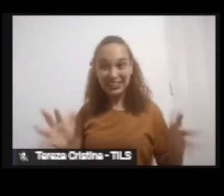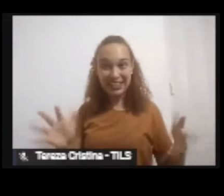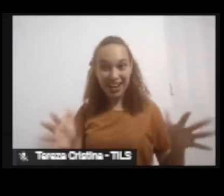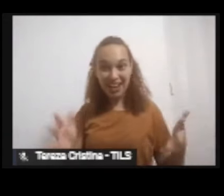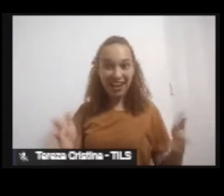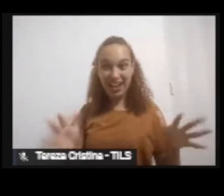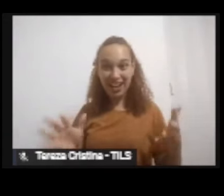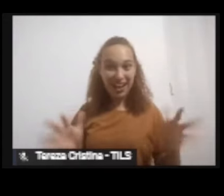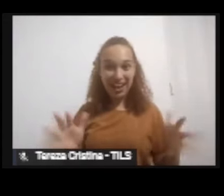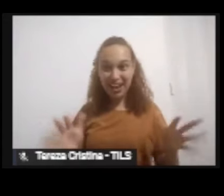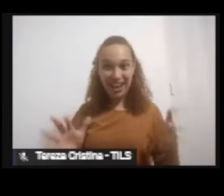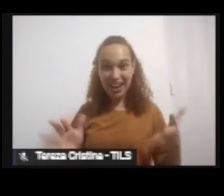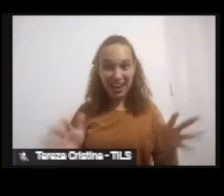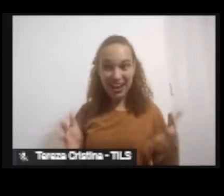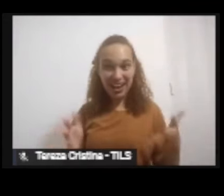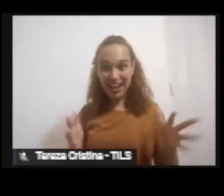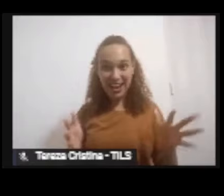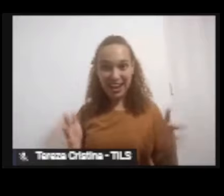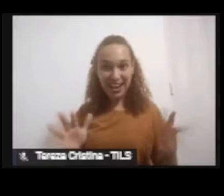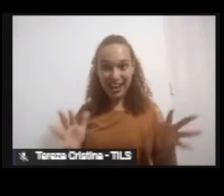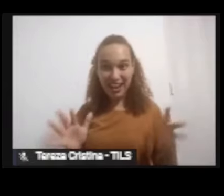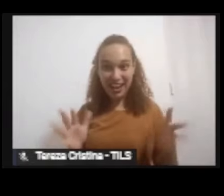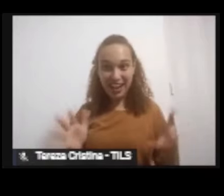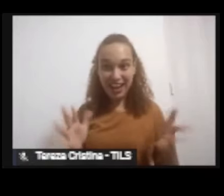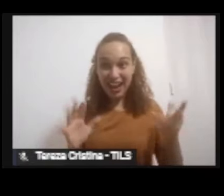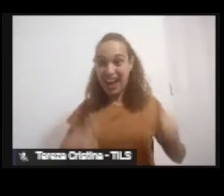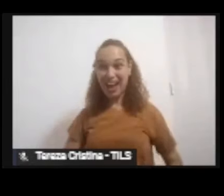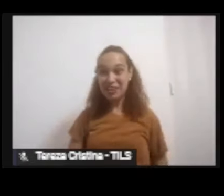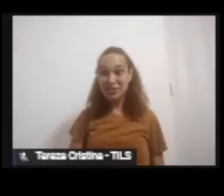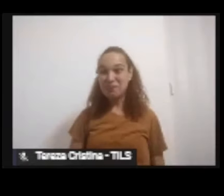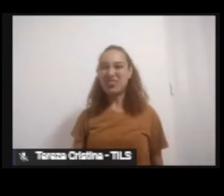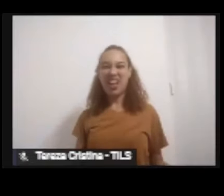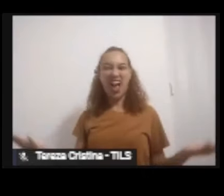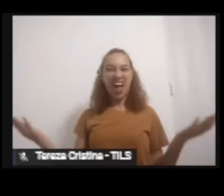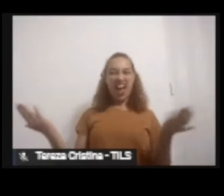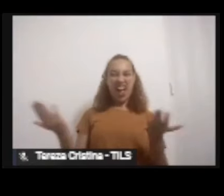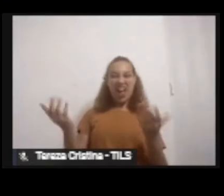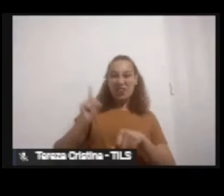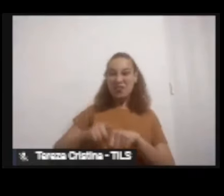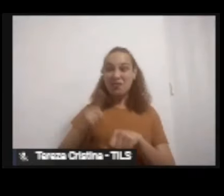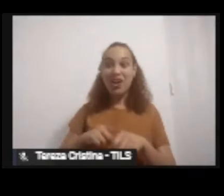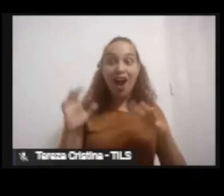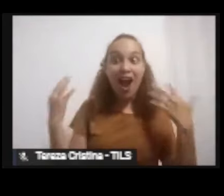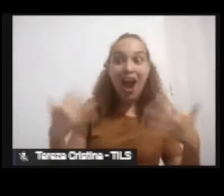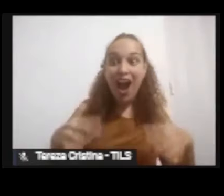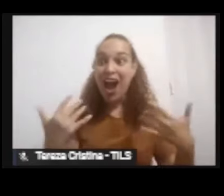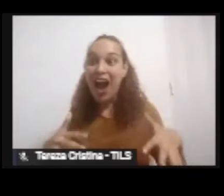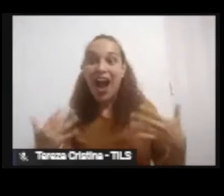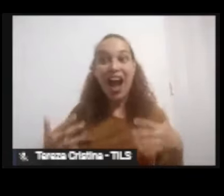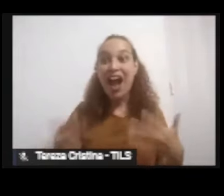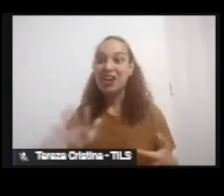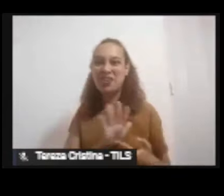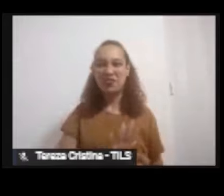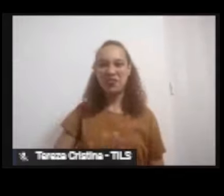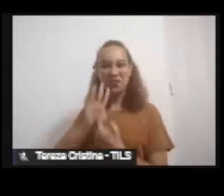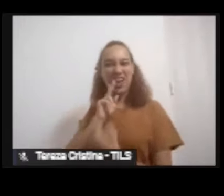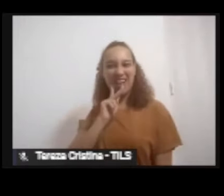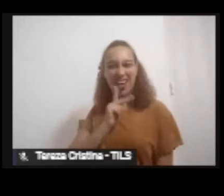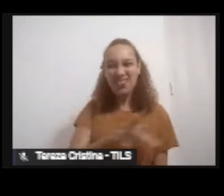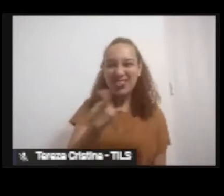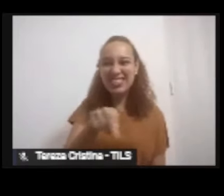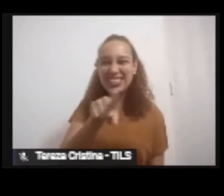sorri e balança a cabeça. Esse era o momento de suspense e eu tenho uma notícia para dar para vocês.